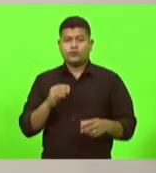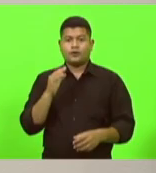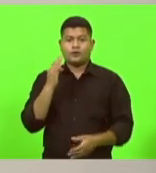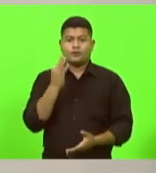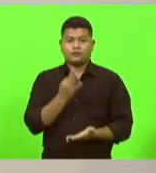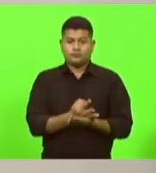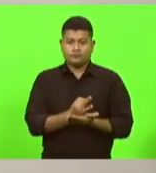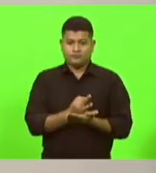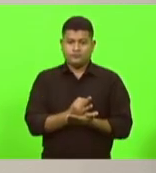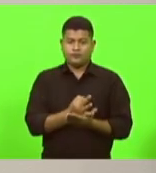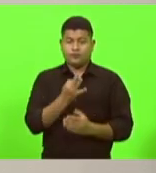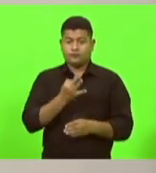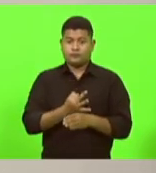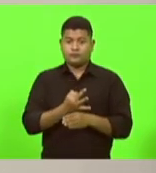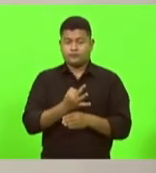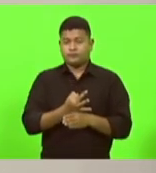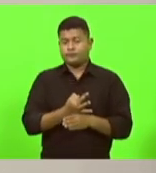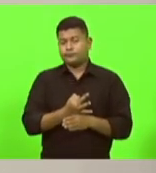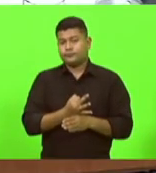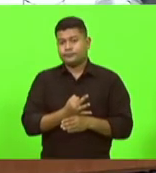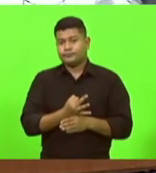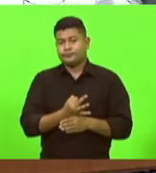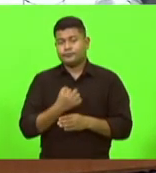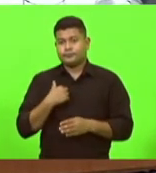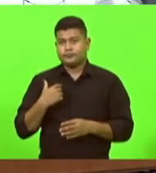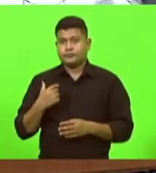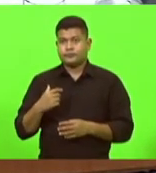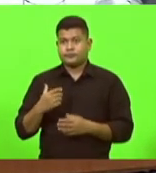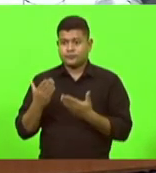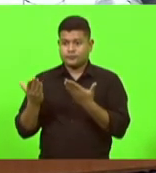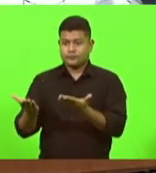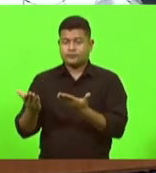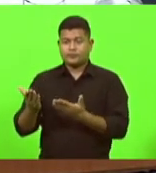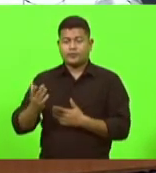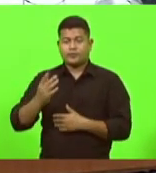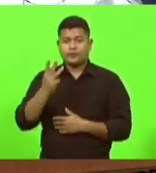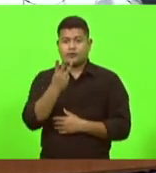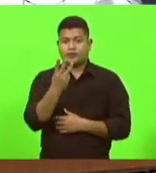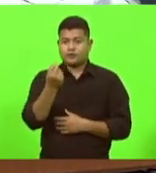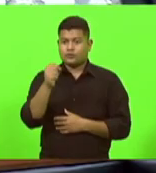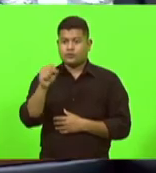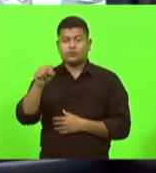declaro eleito o deputado Moacir Sopelsa com 38 votos.